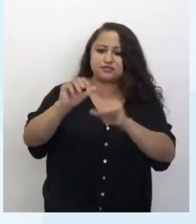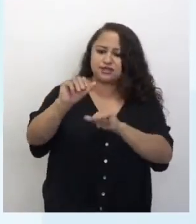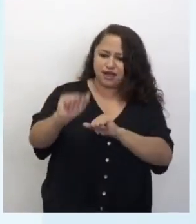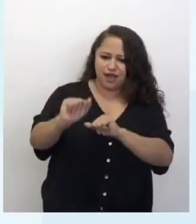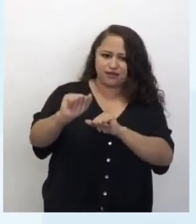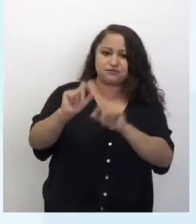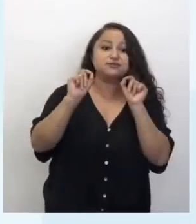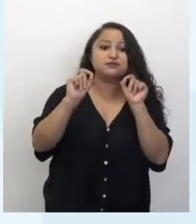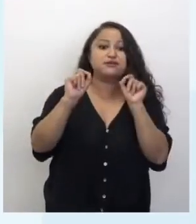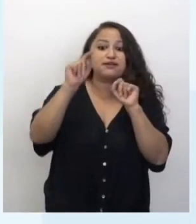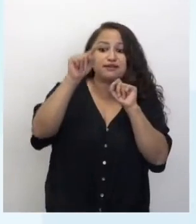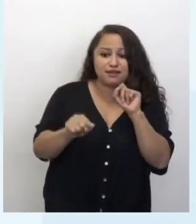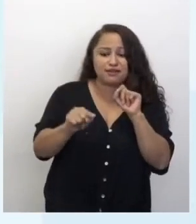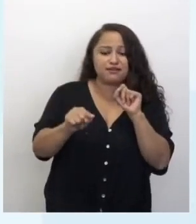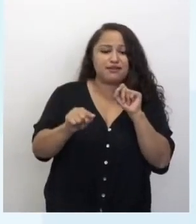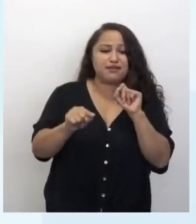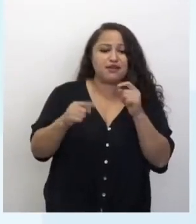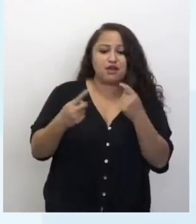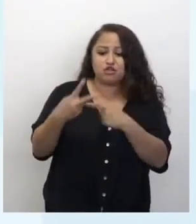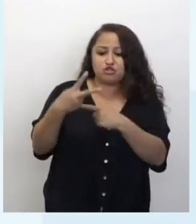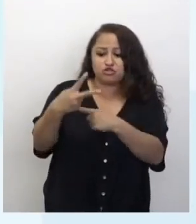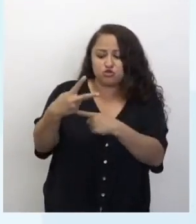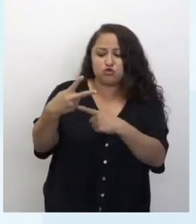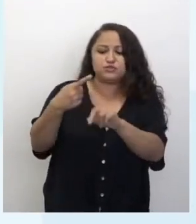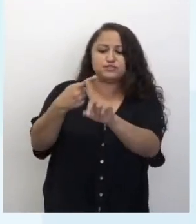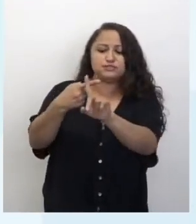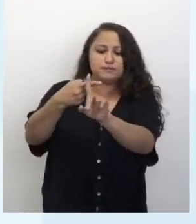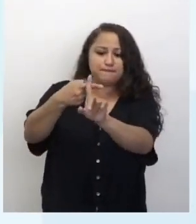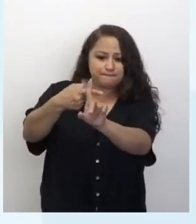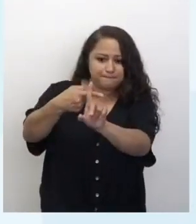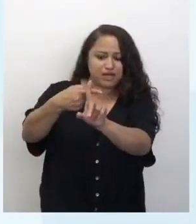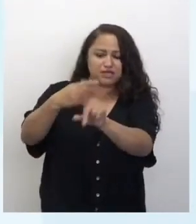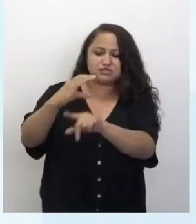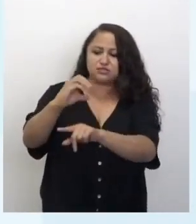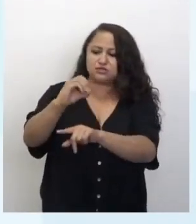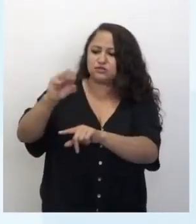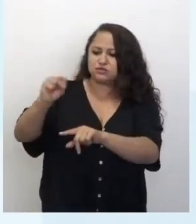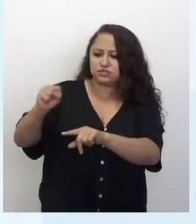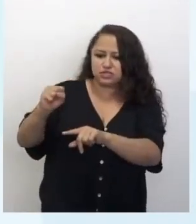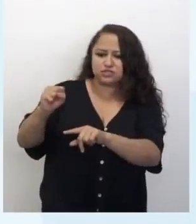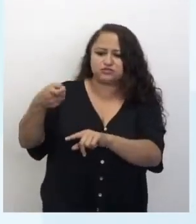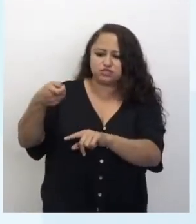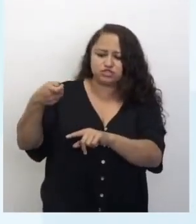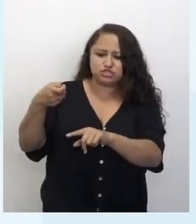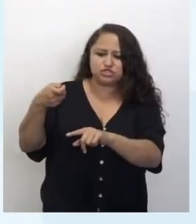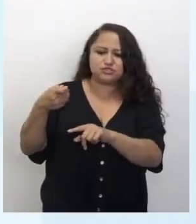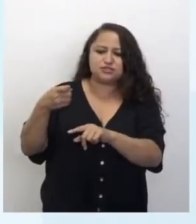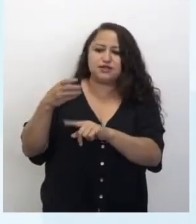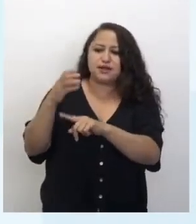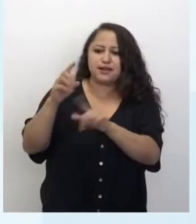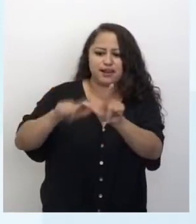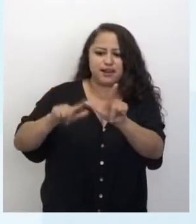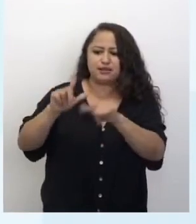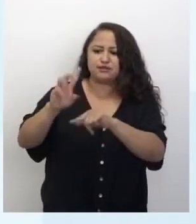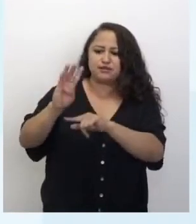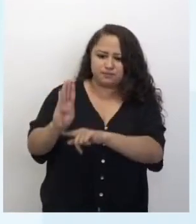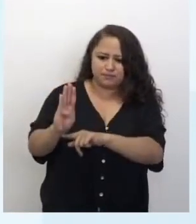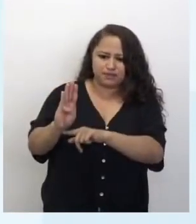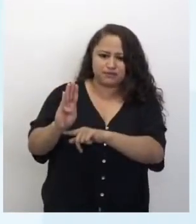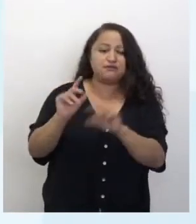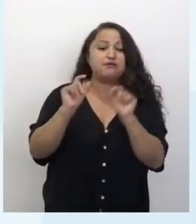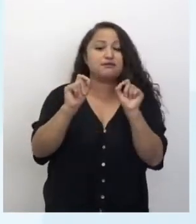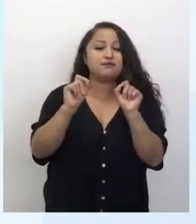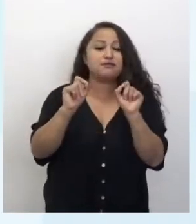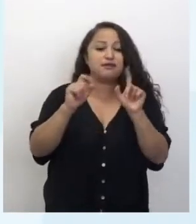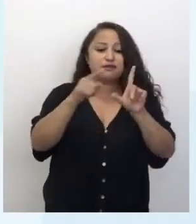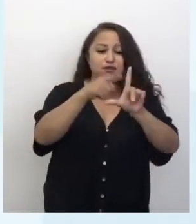é 2 mais cosseno de x? Coloca a letra B. E quem é o gráfico que é menos